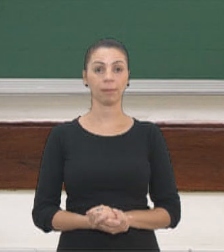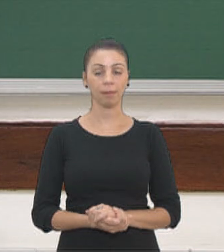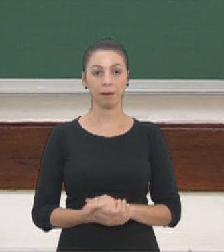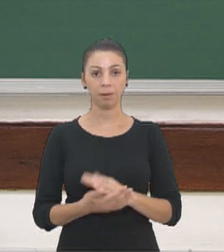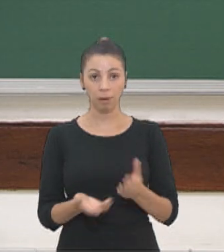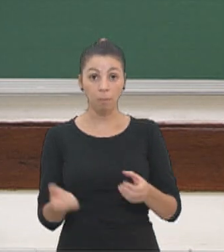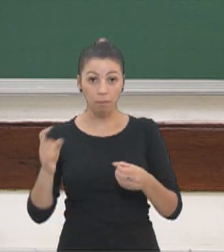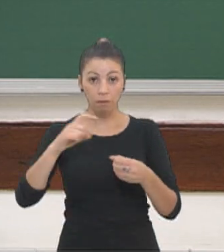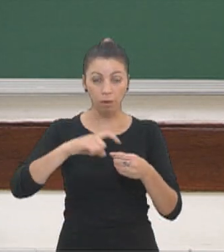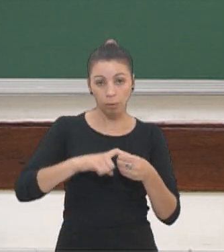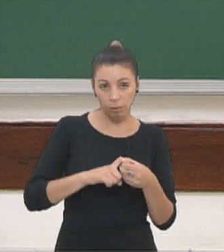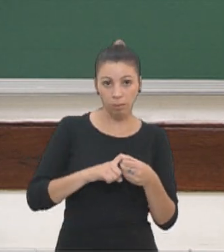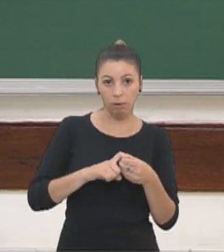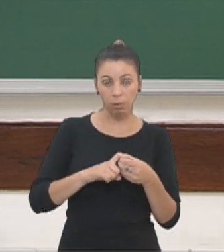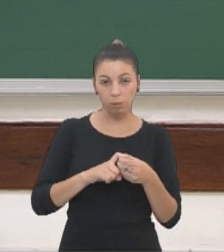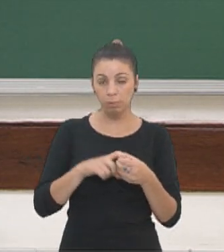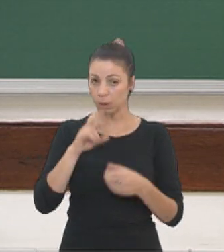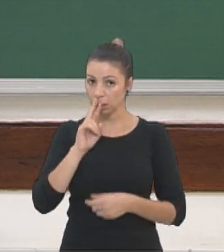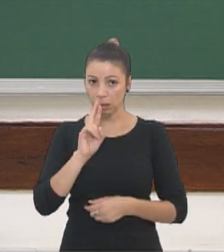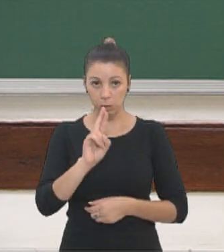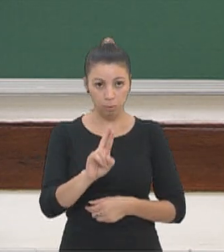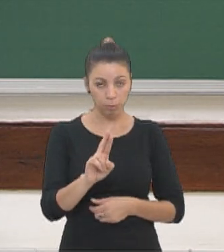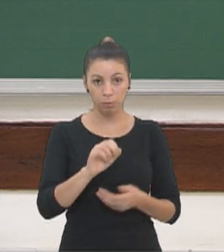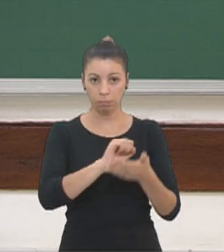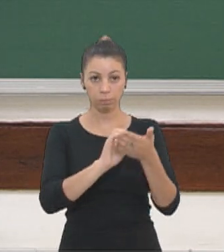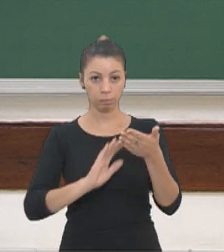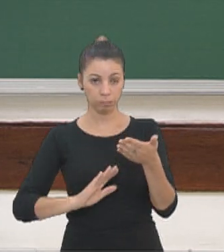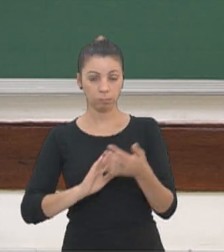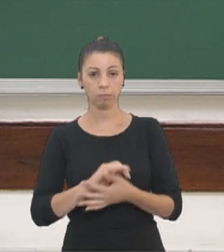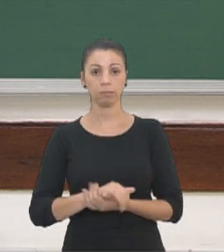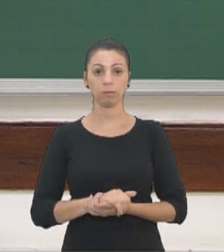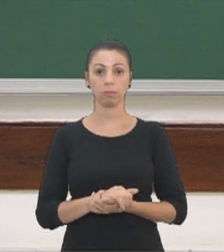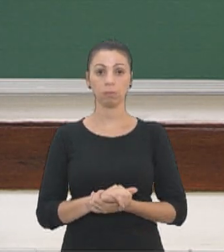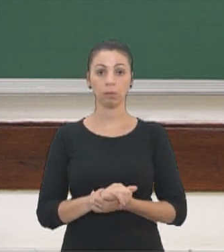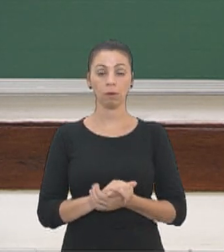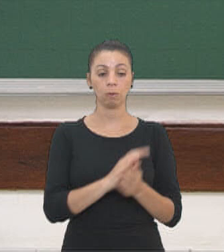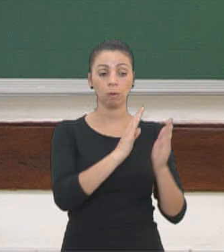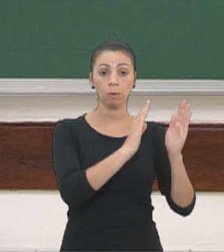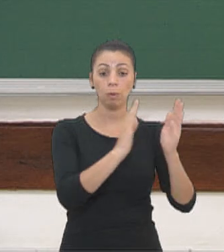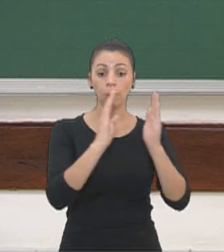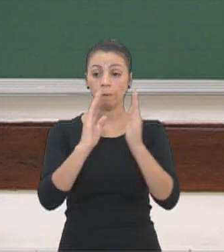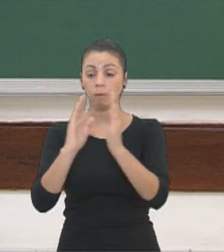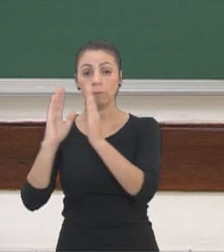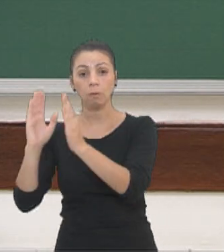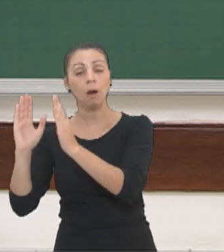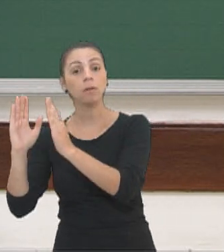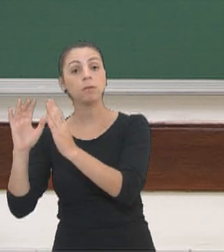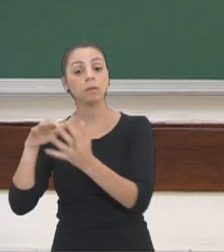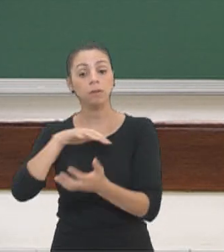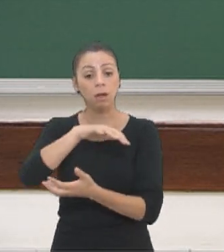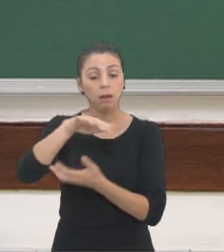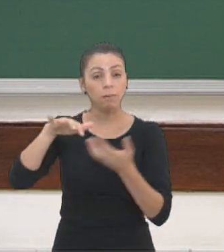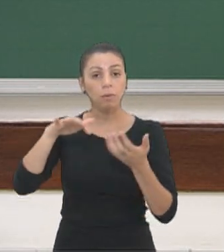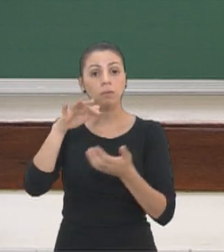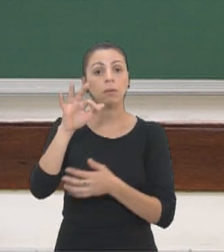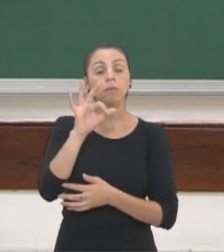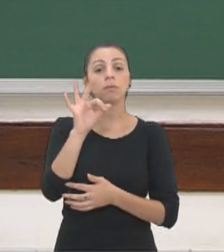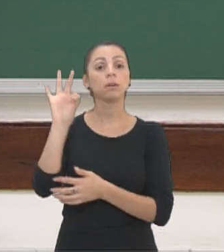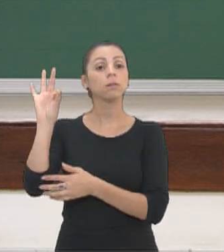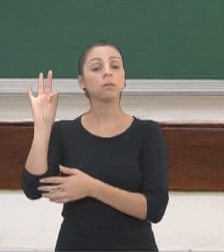Estamos de volta agora para a correção da atividade. São fases da Revolução Francesa, exceto